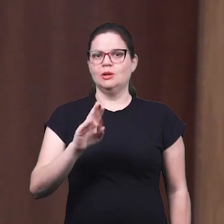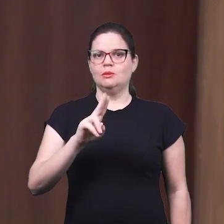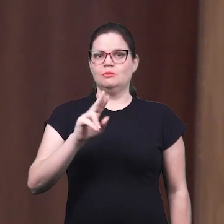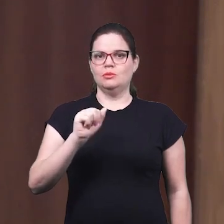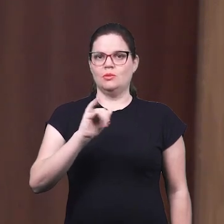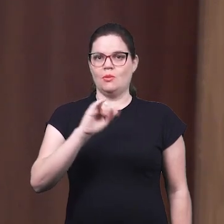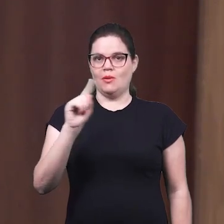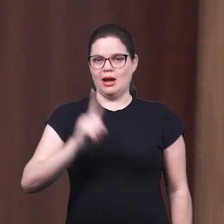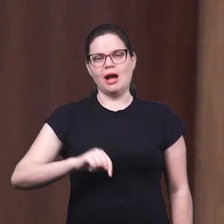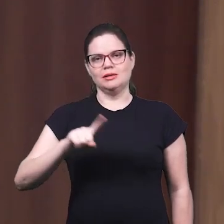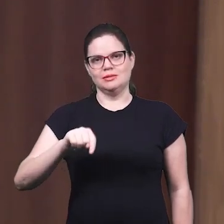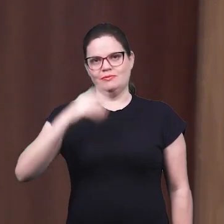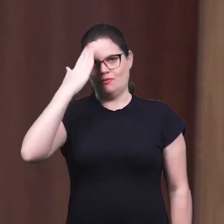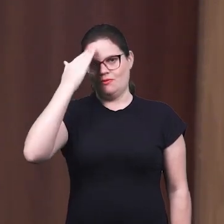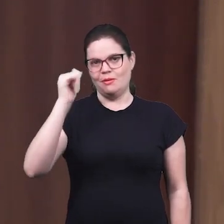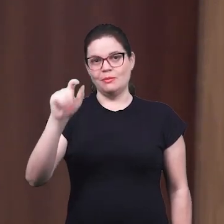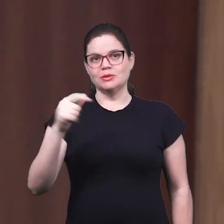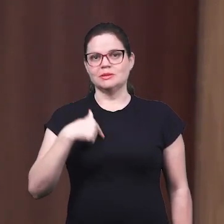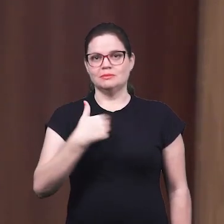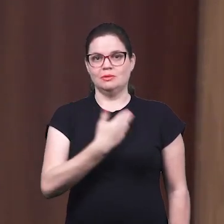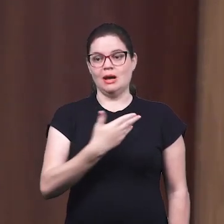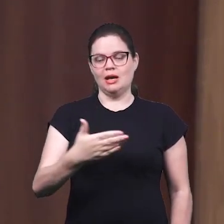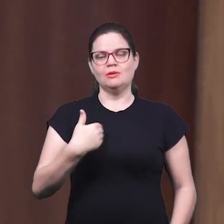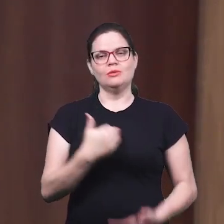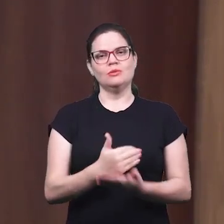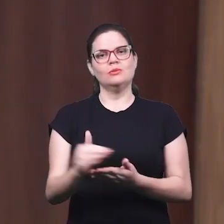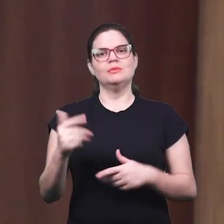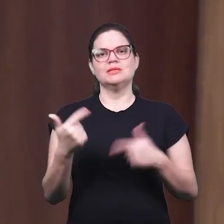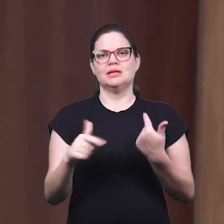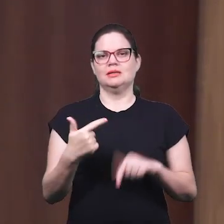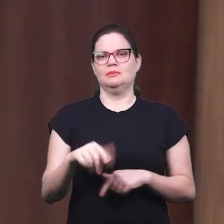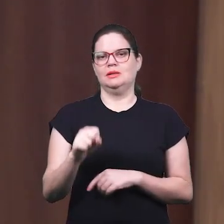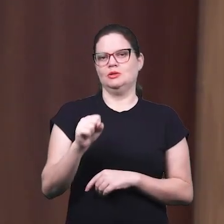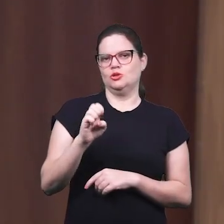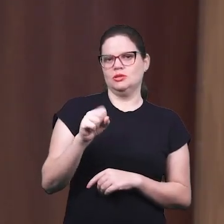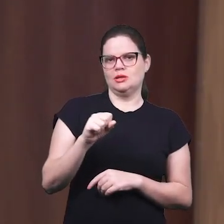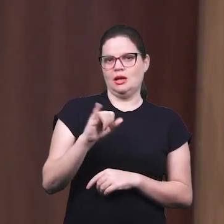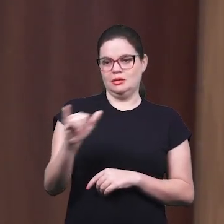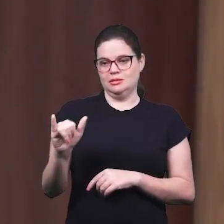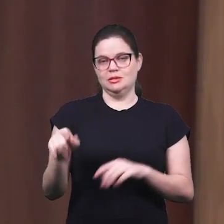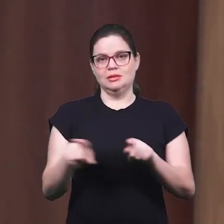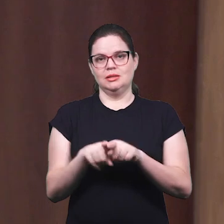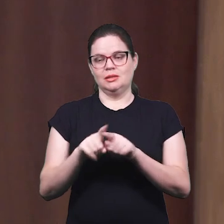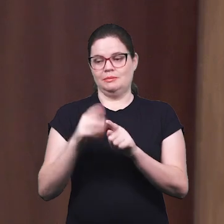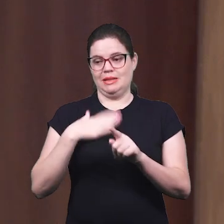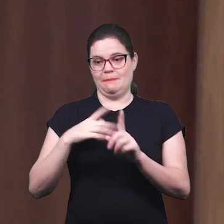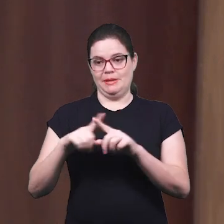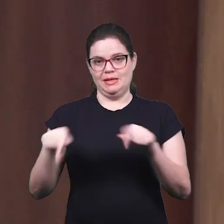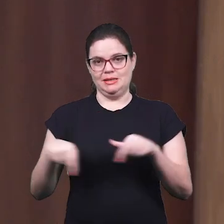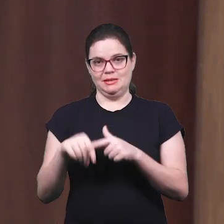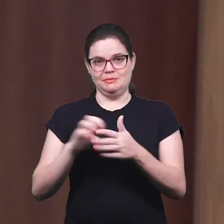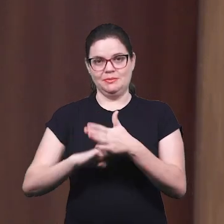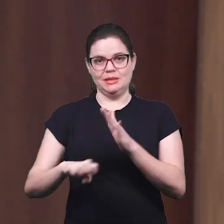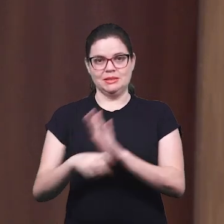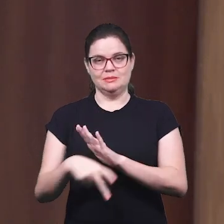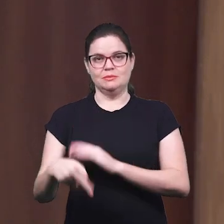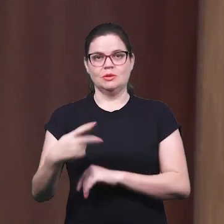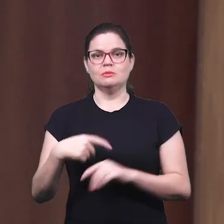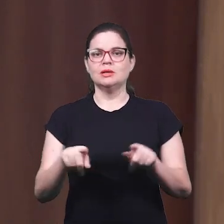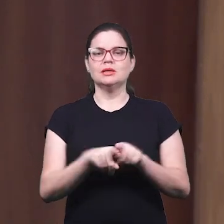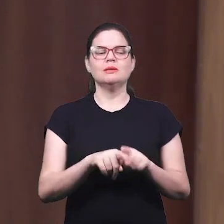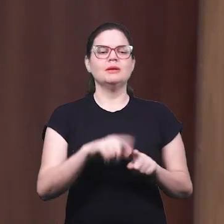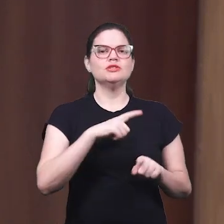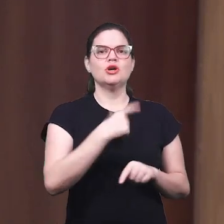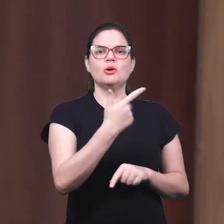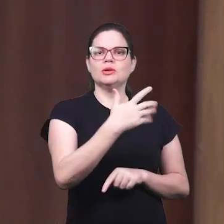SESI. Aí comecei a trabalhar no SESI, clínica e SESI. E eu era amigo do Help My Friend, o dono da escola de garoto,